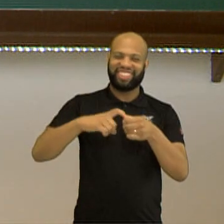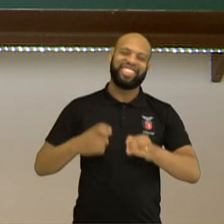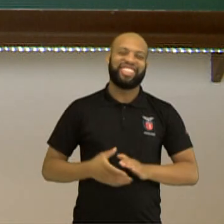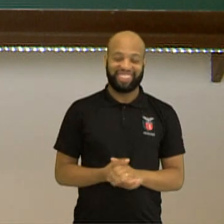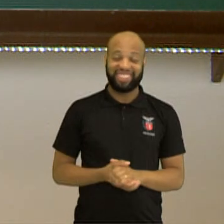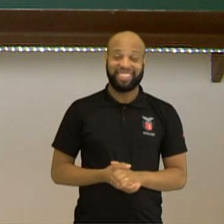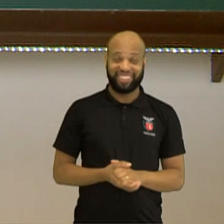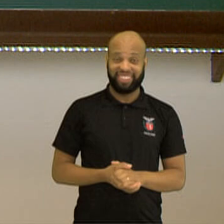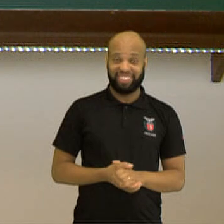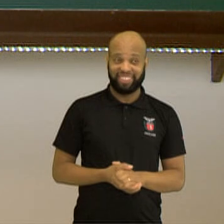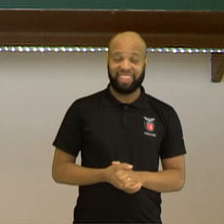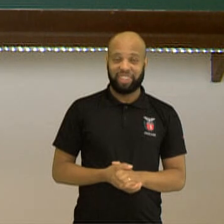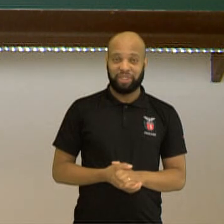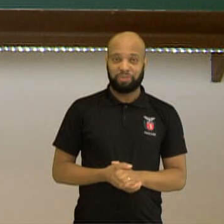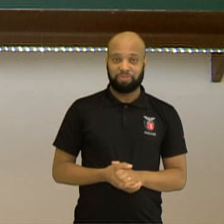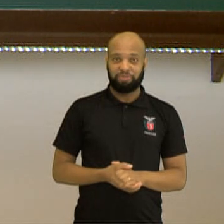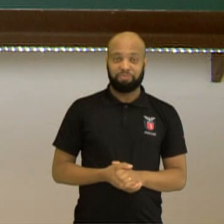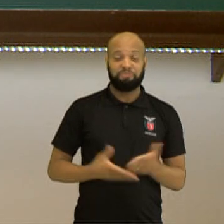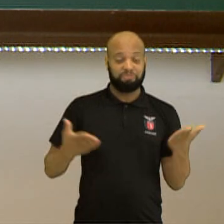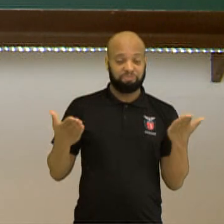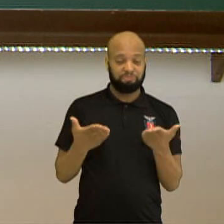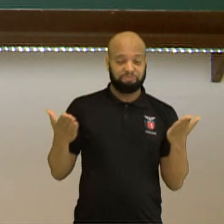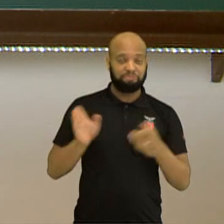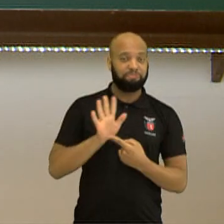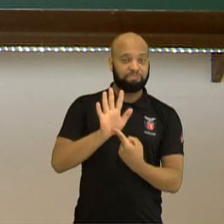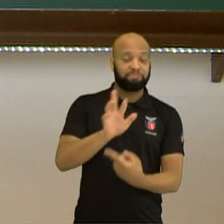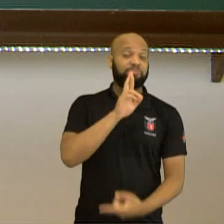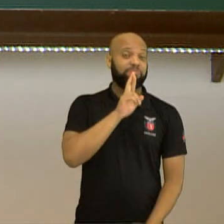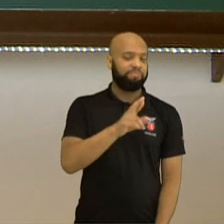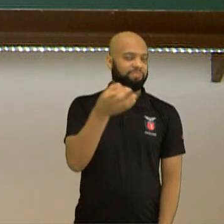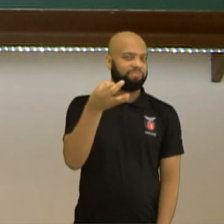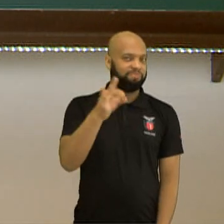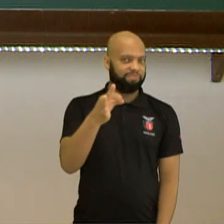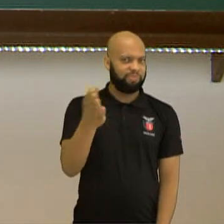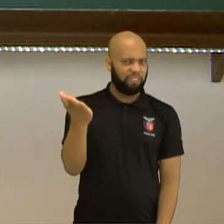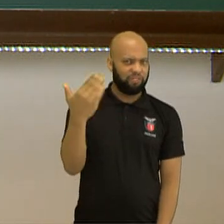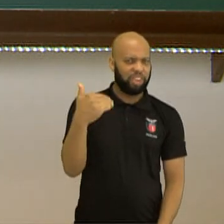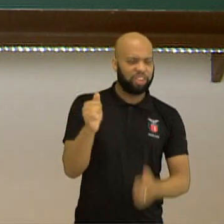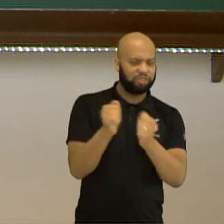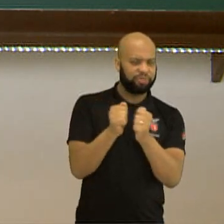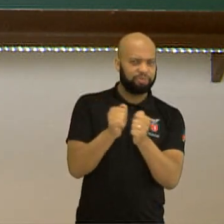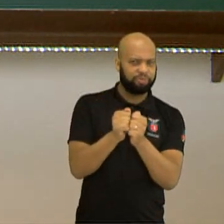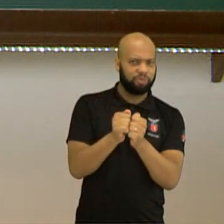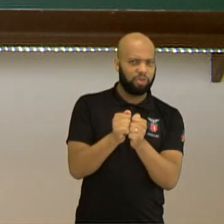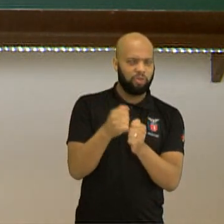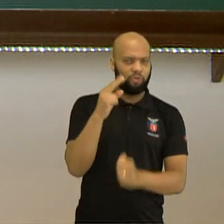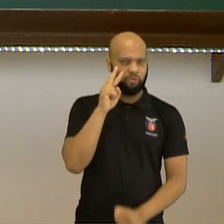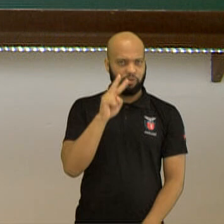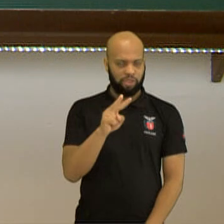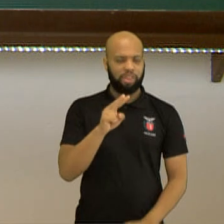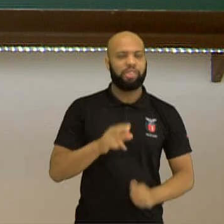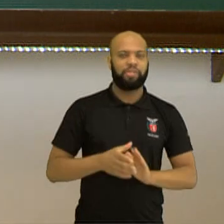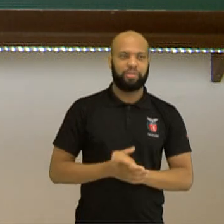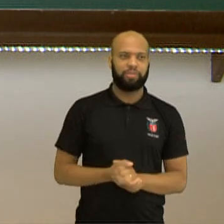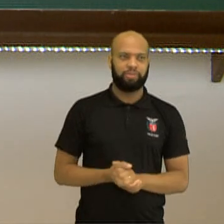Voltei, claro, conferindo contigo a resposta. Vem aqui olhar de pertinho comigo.